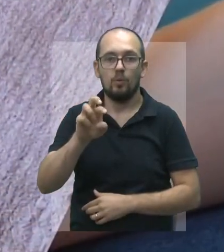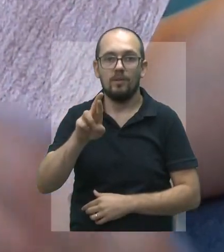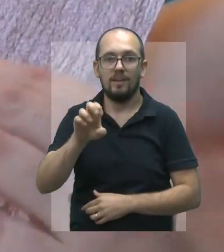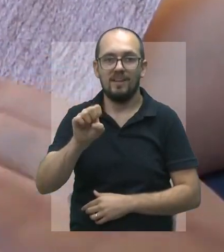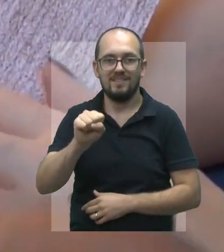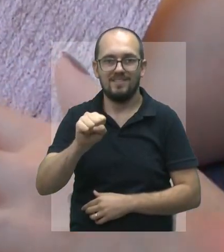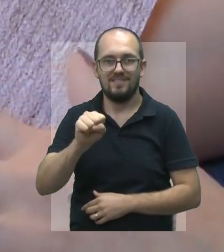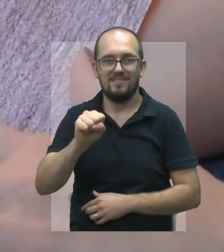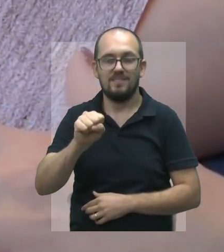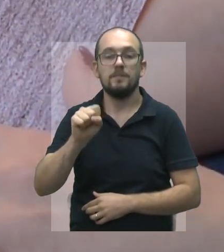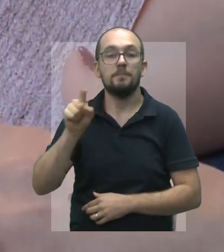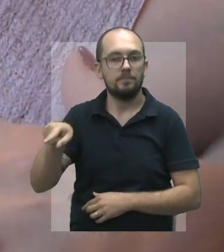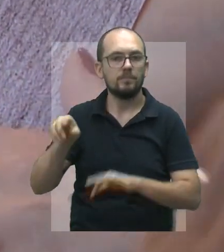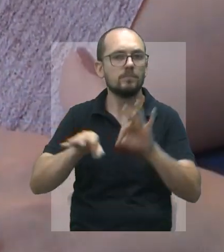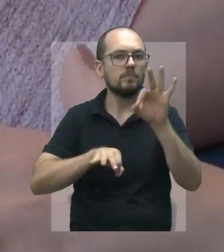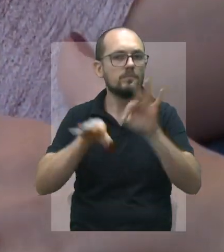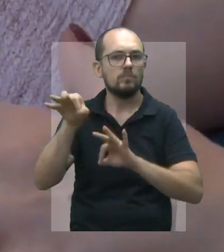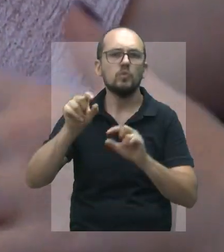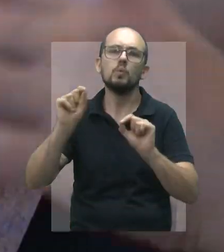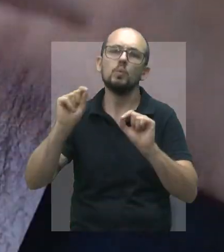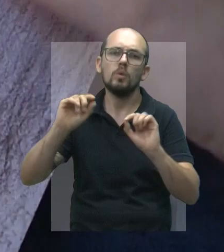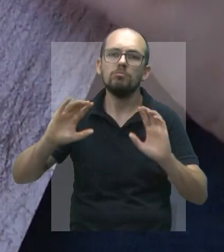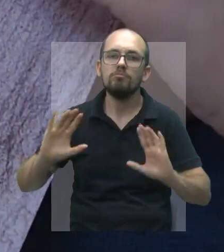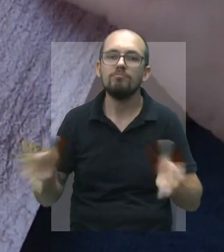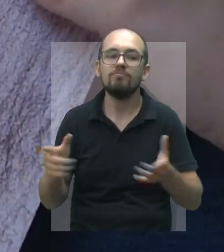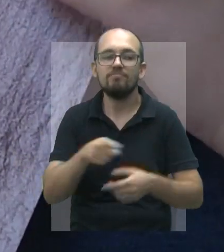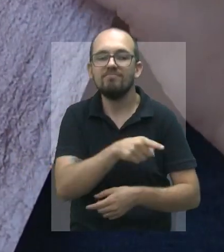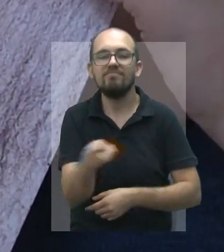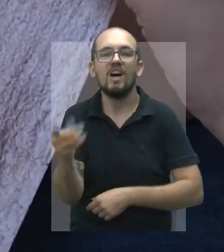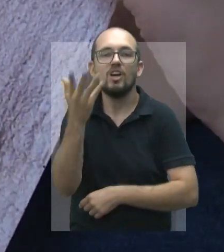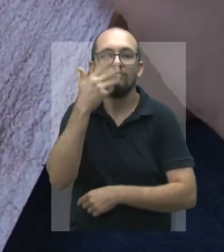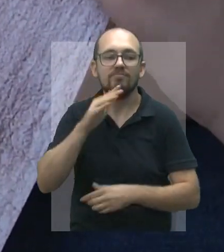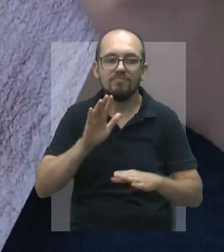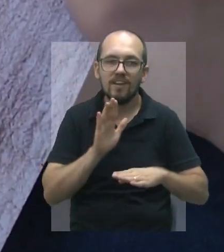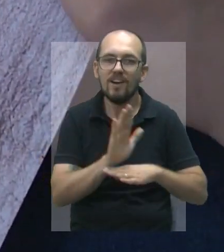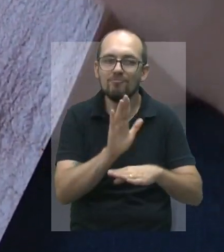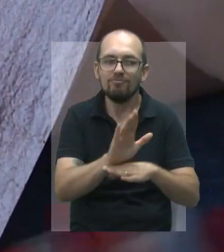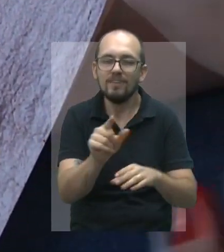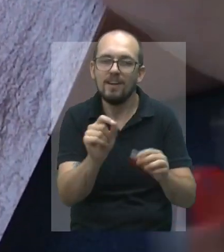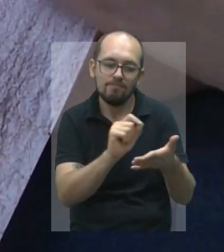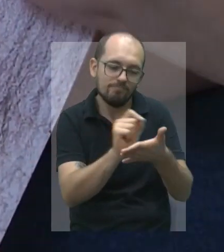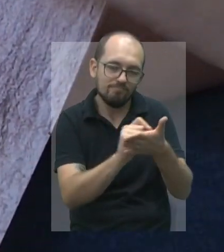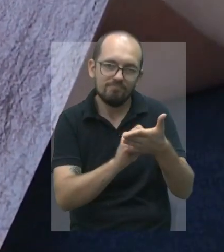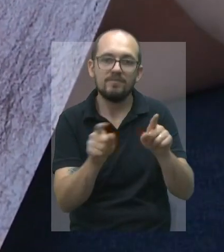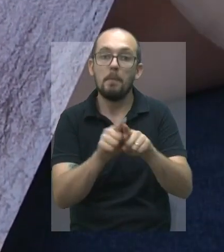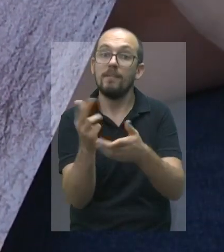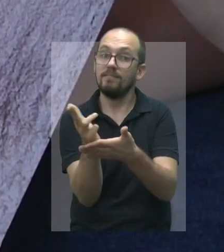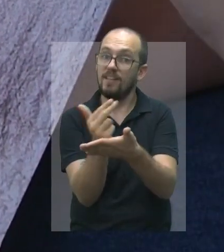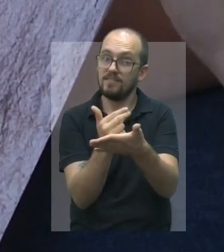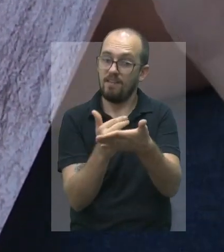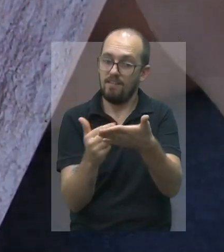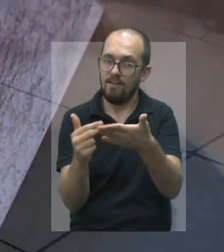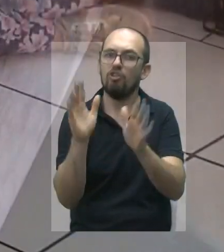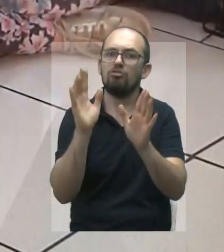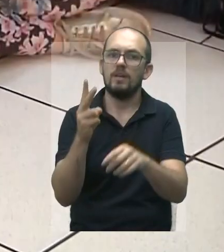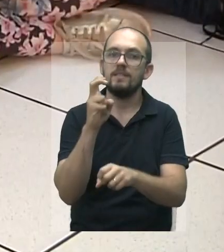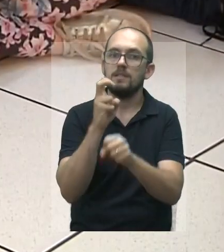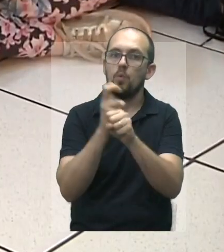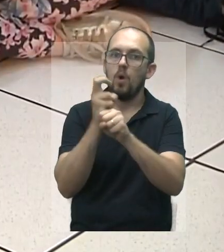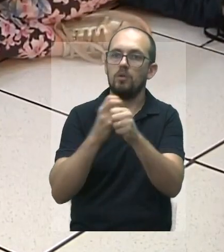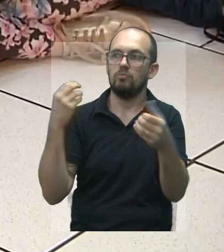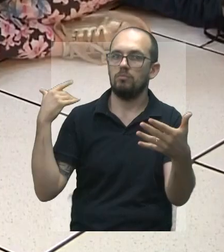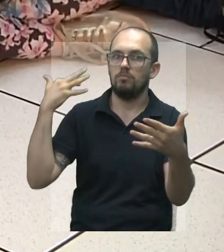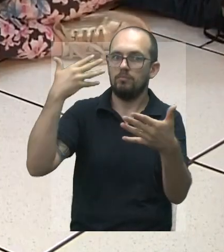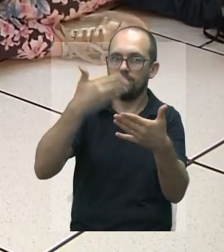O projeto, que incentiva as crianças a escreverem e ilustrarem suas obras, já existe há 5 anos.